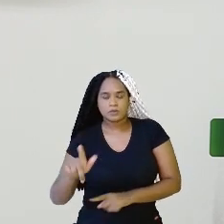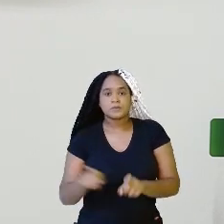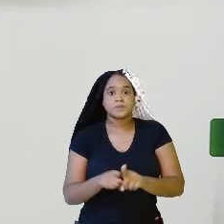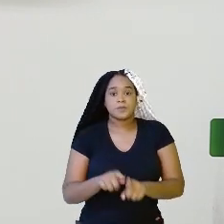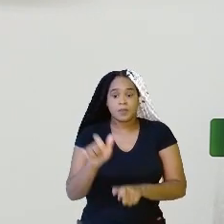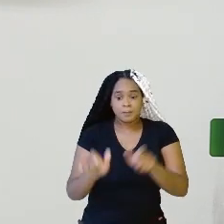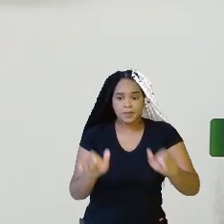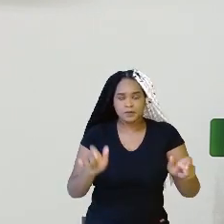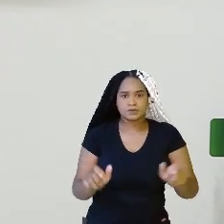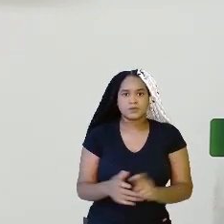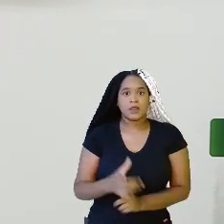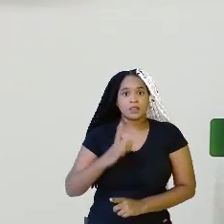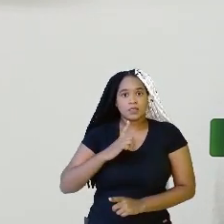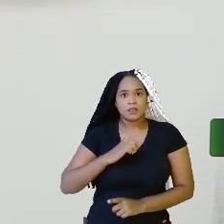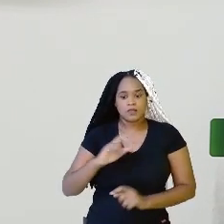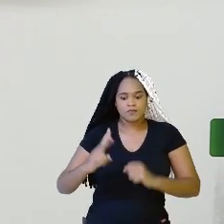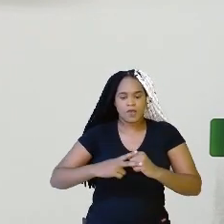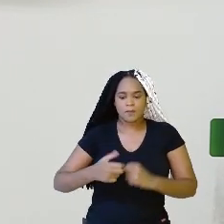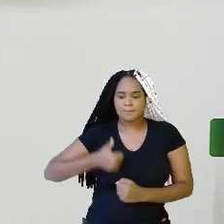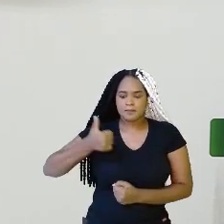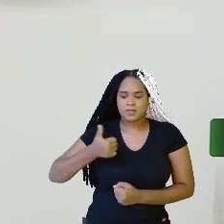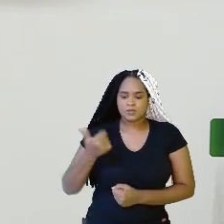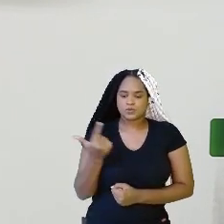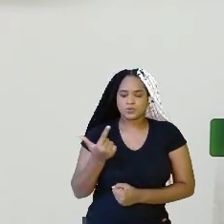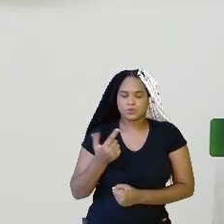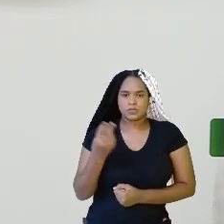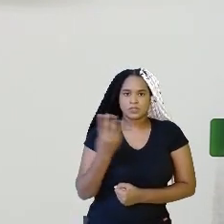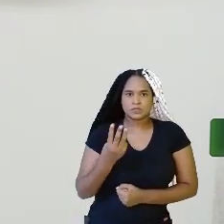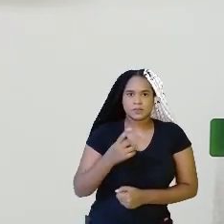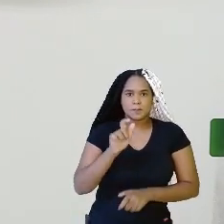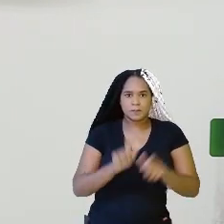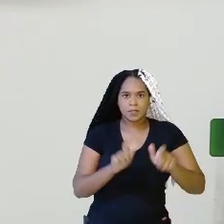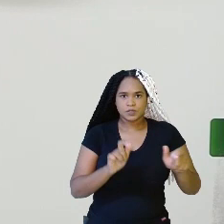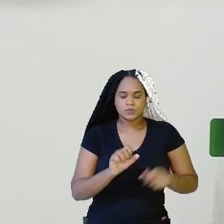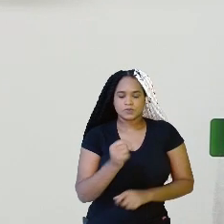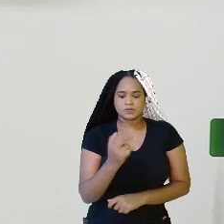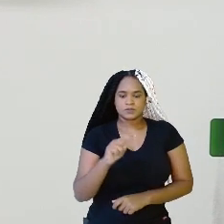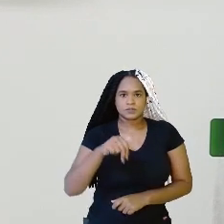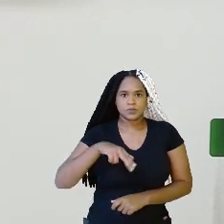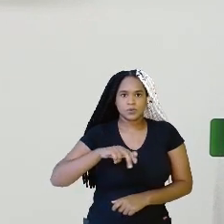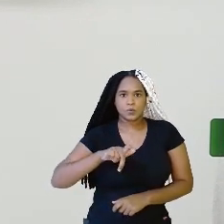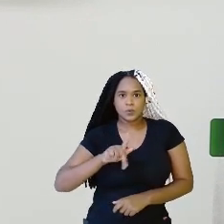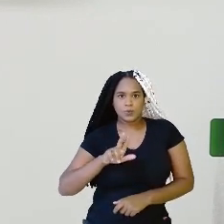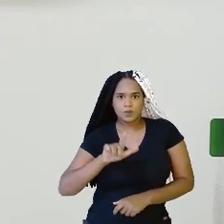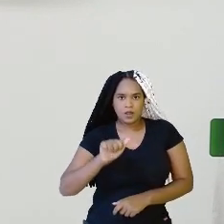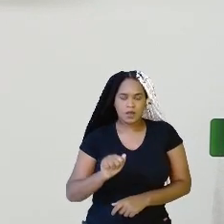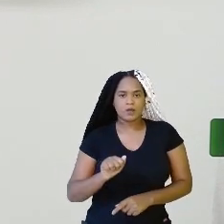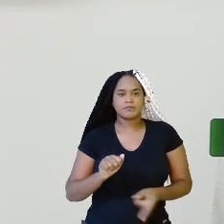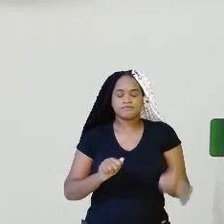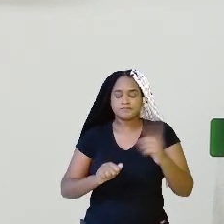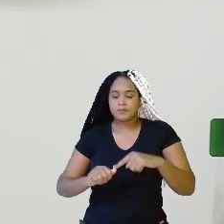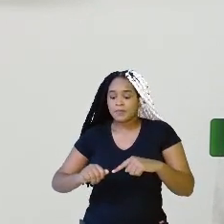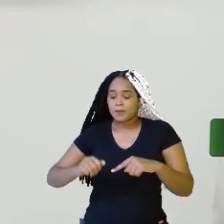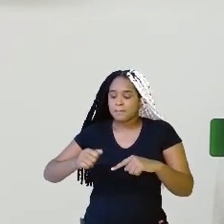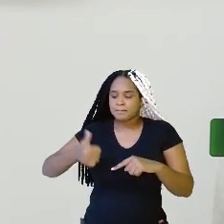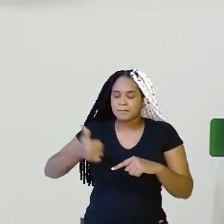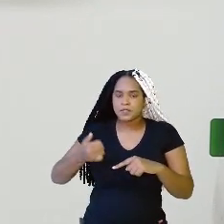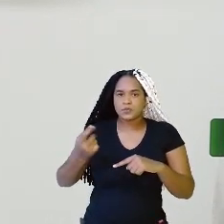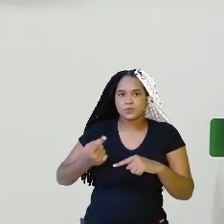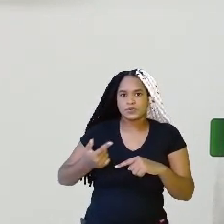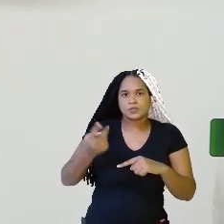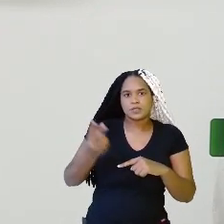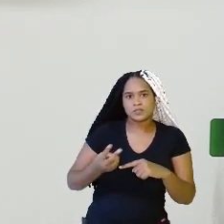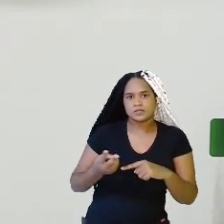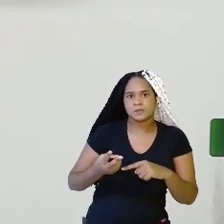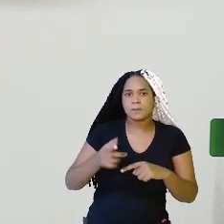tem primeira, segunda e terceira pessoa do singular e primeira, segunda e terceira pessoa do plural. Não